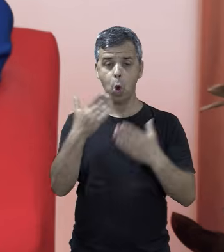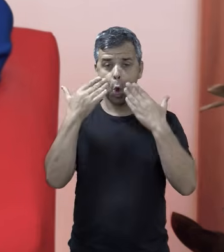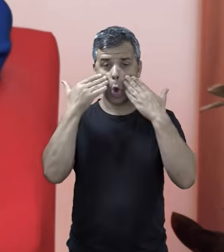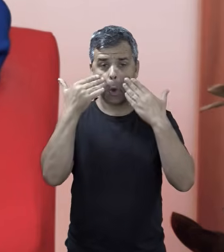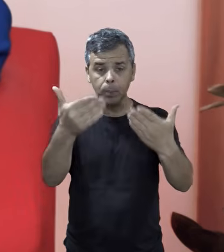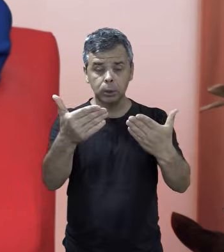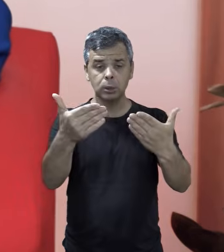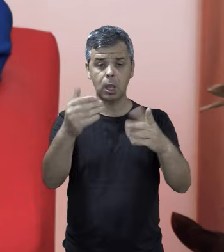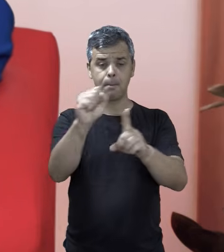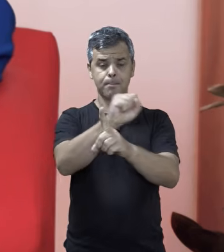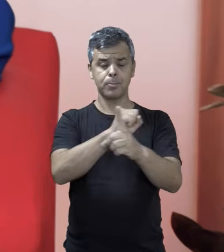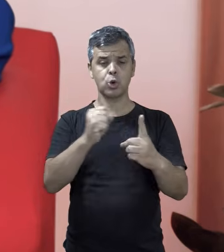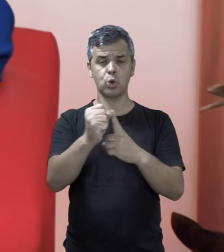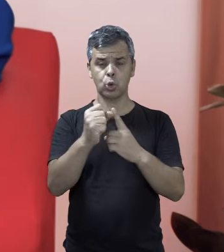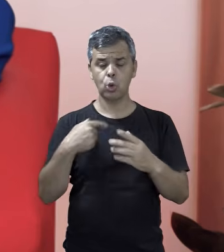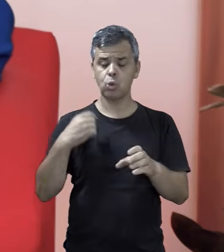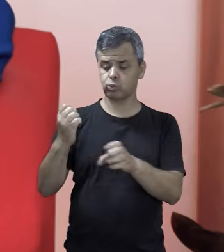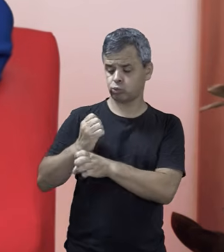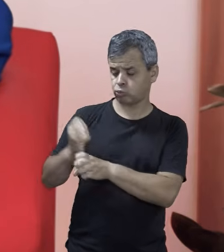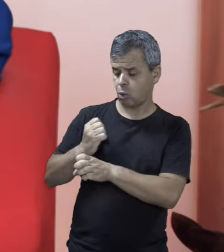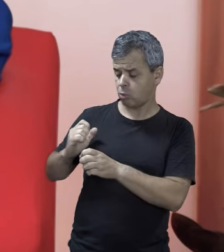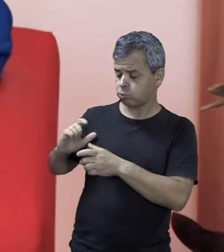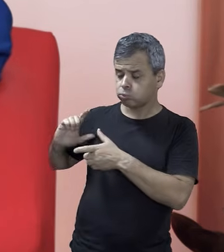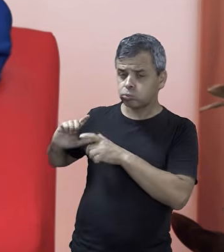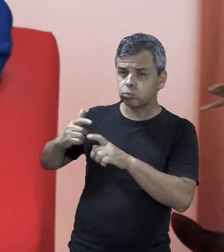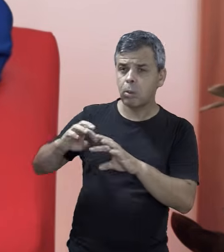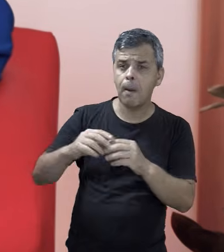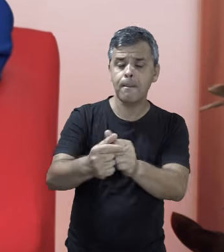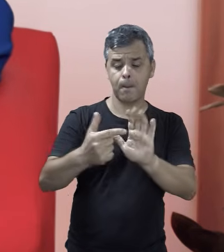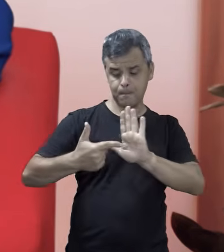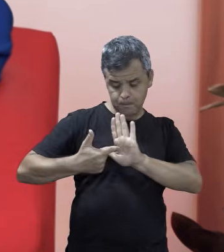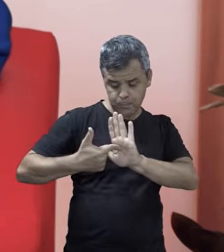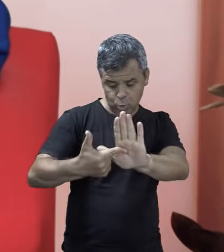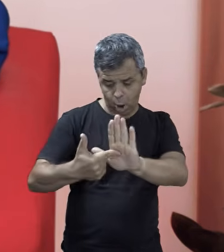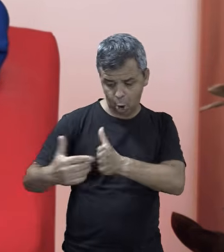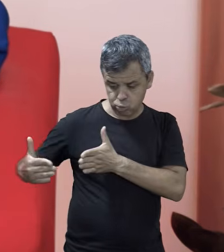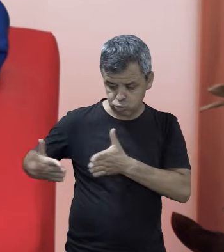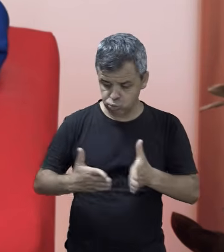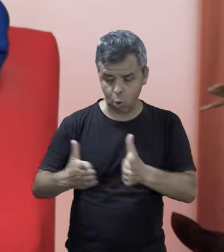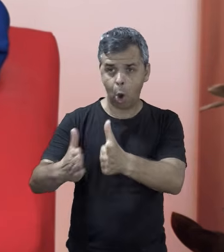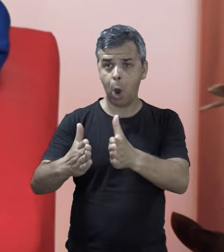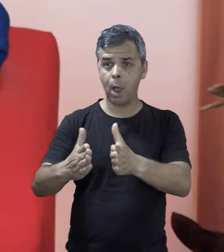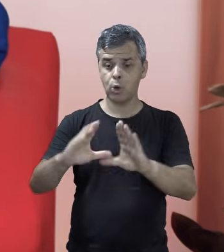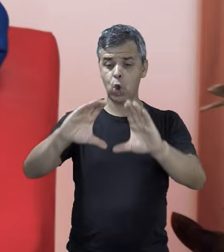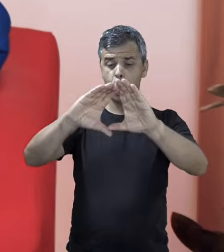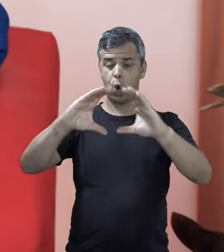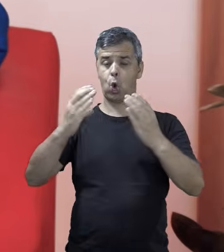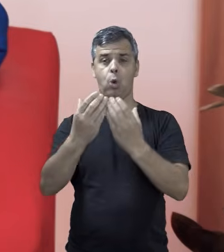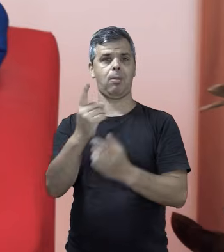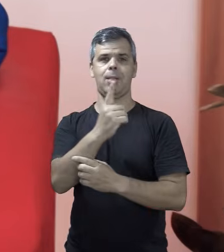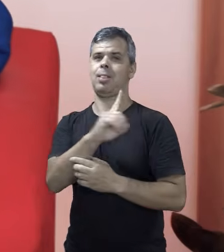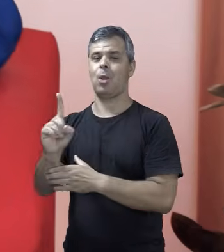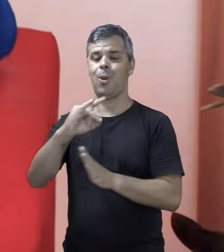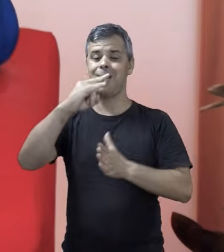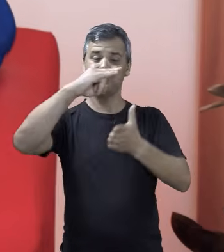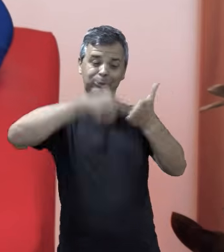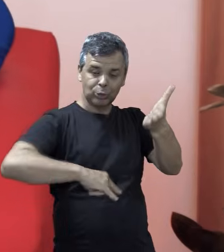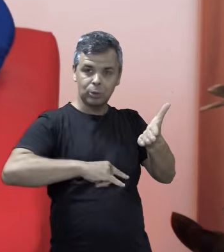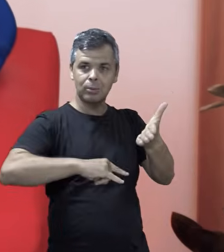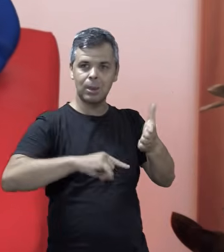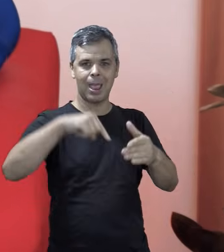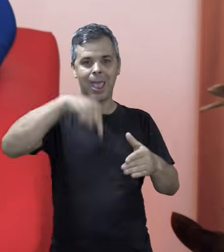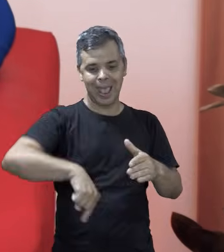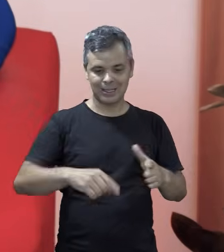para a sociedade tudo aquilo que a gente construiu, mas poder apontar um caminho. Veja, o Congresso ele não é só um documento para